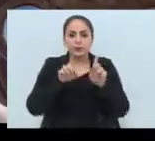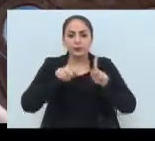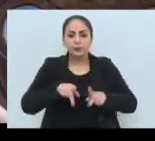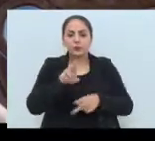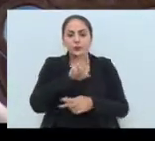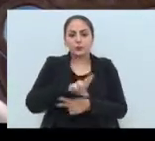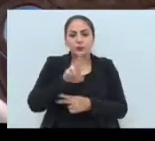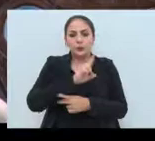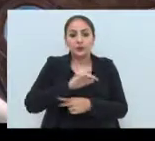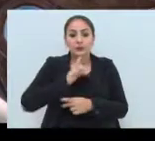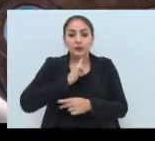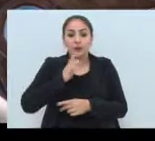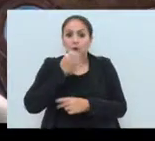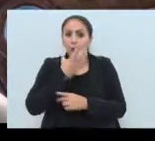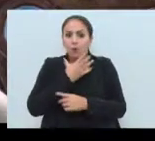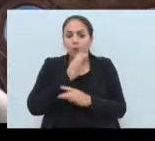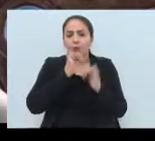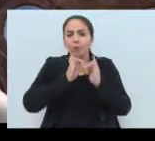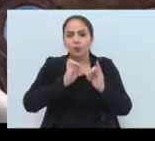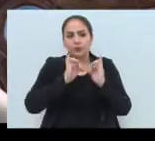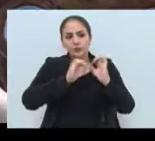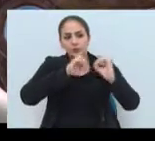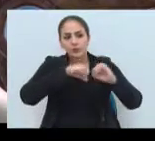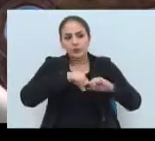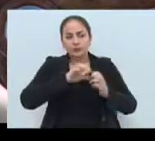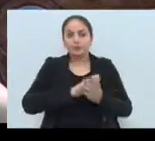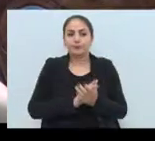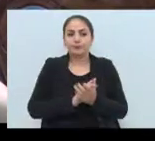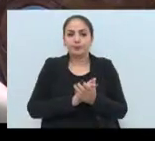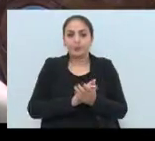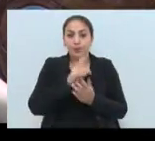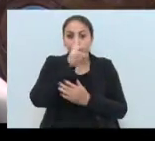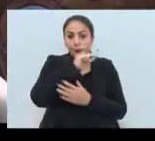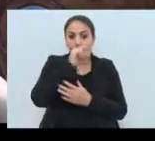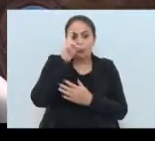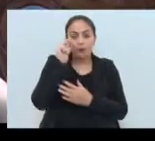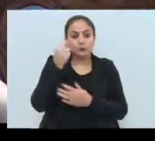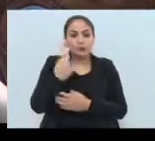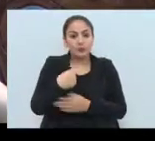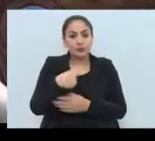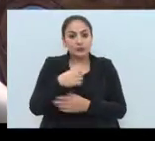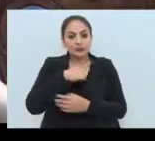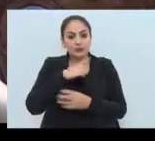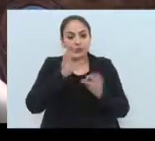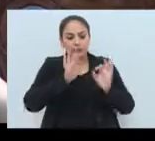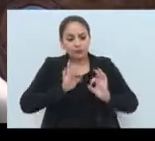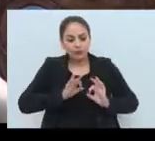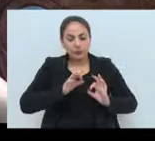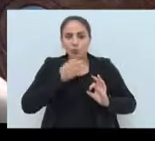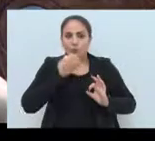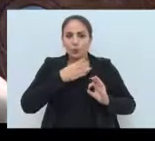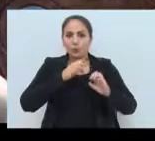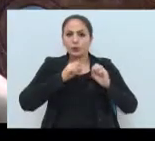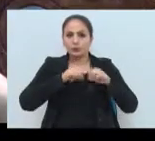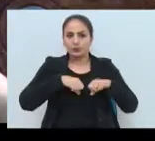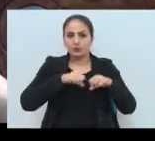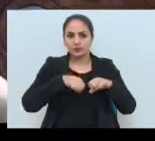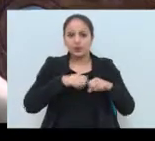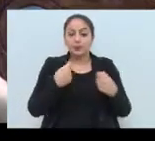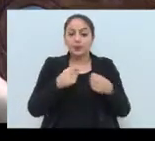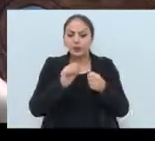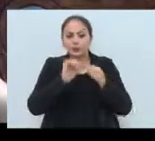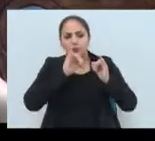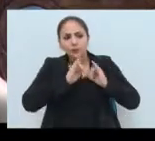usuários tenham uma boa informação sobre o sistema. Então a Prefeitura tem que poder, para planejar um bom sistema de transporte público,